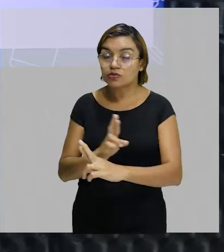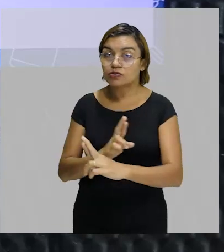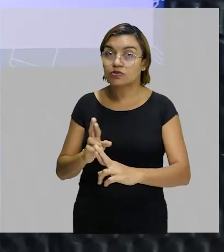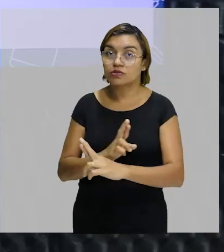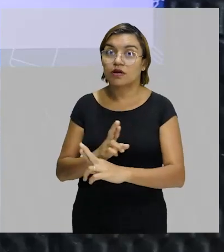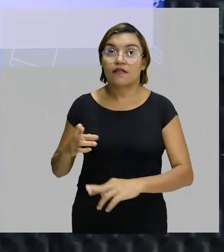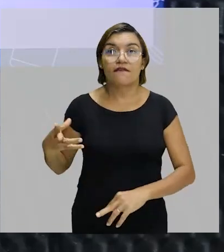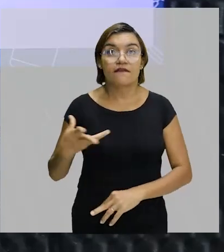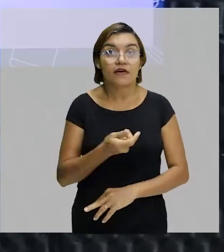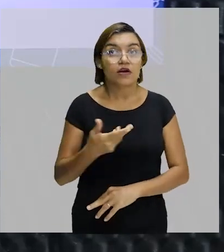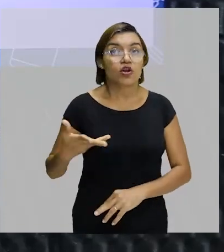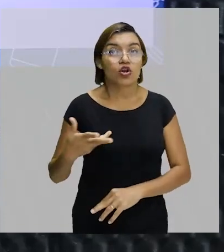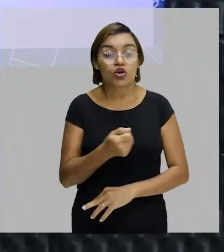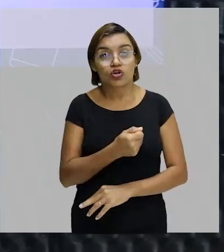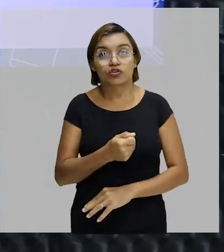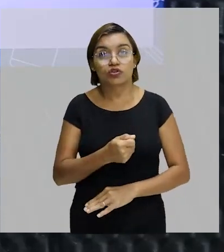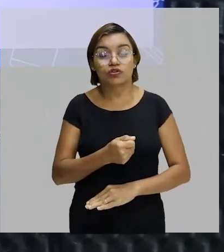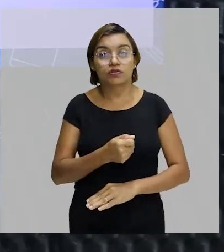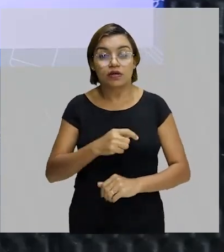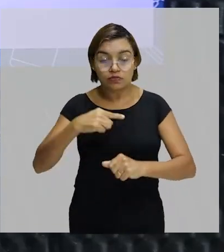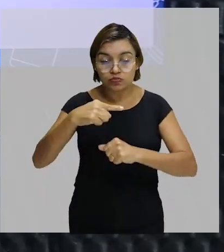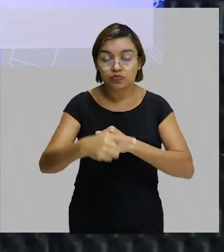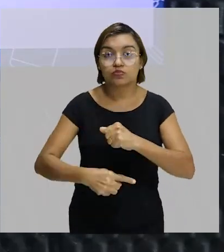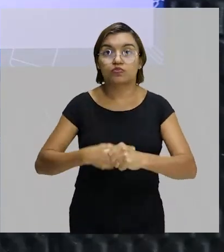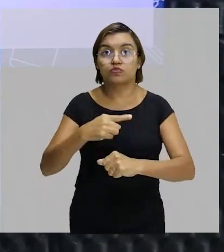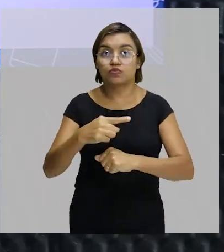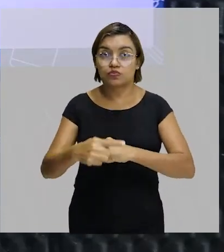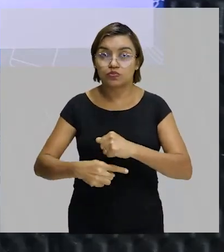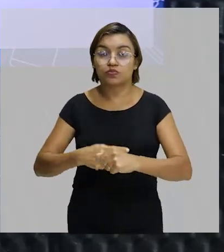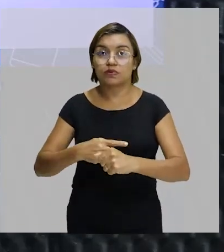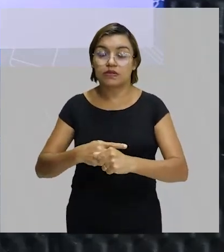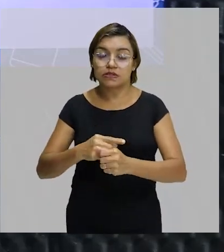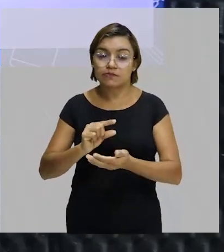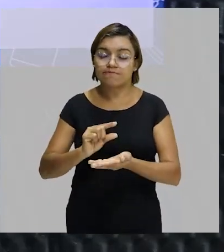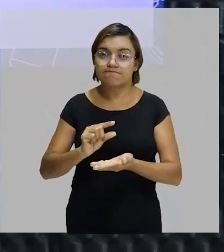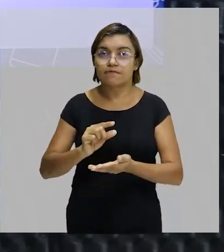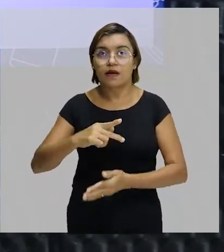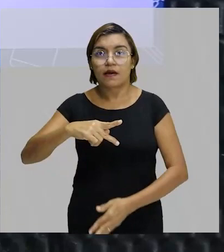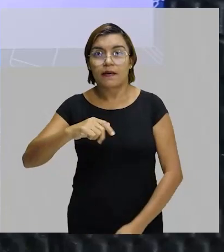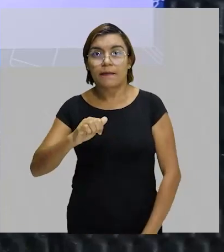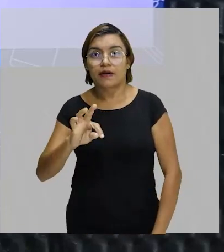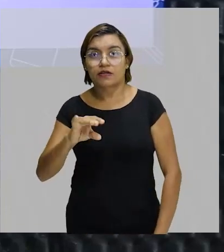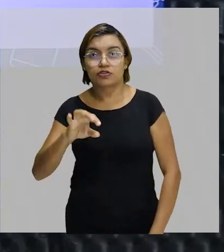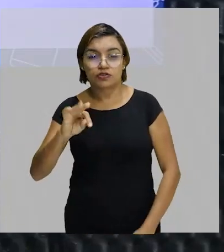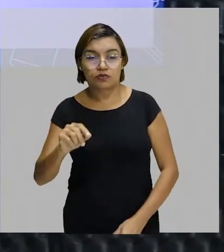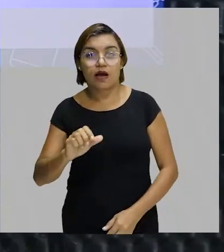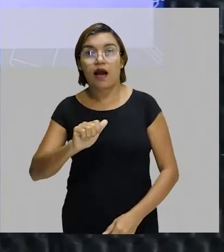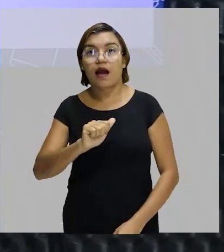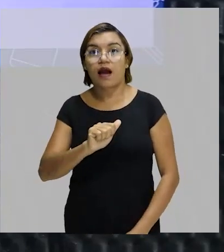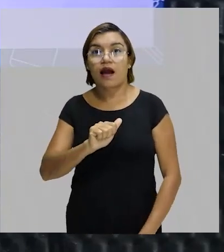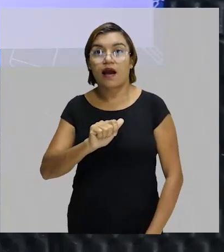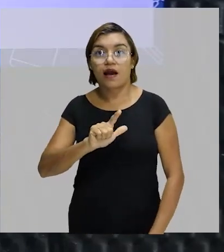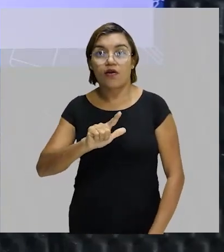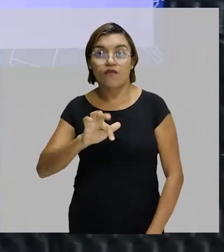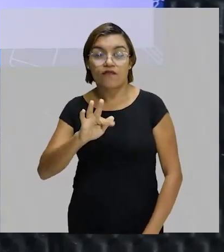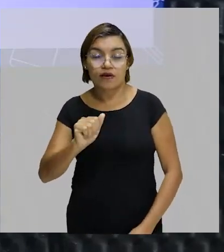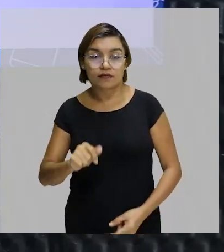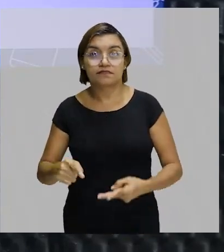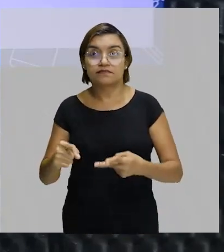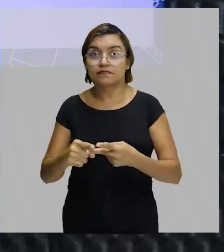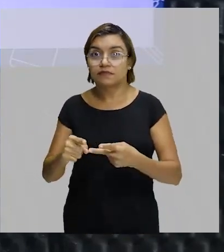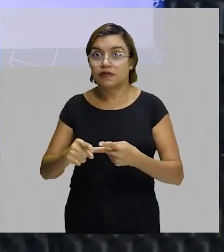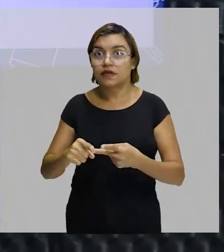da emissão das radiações, das partículas alfa, partícula beta, radiação